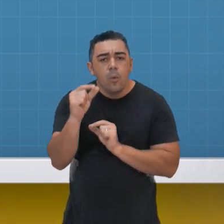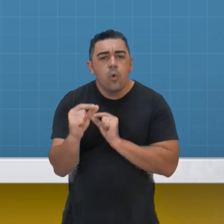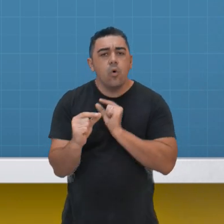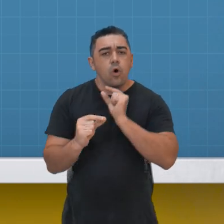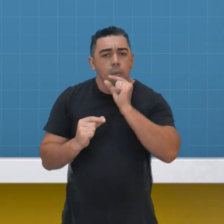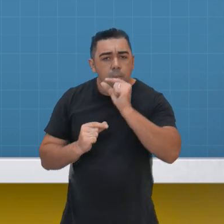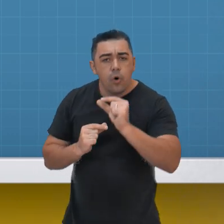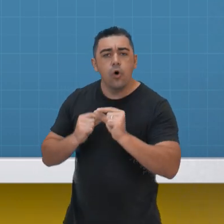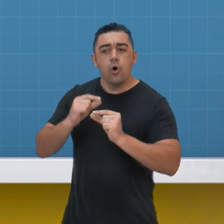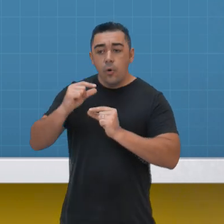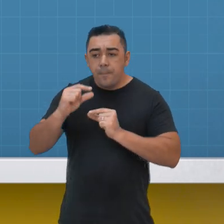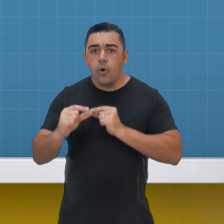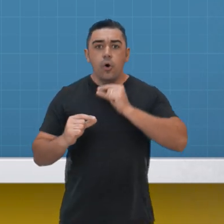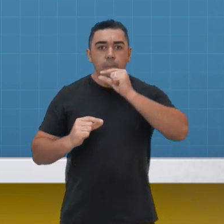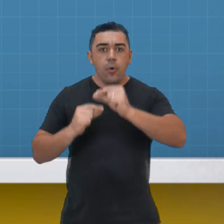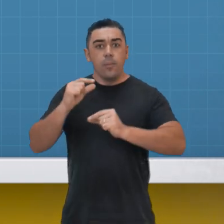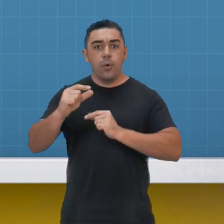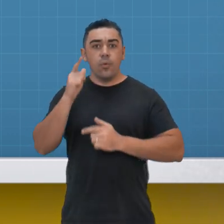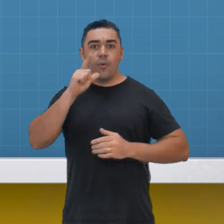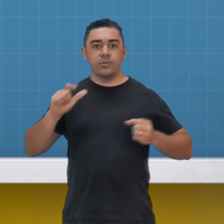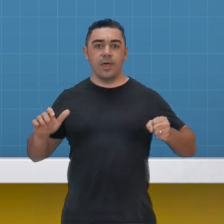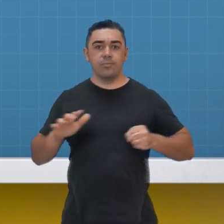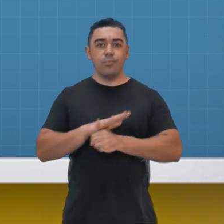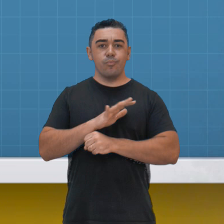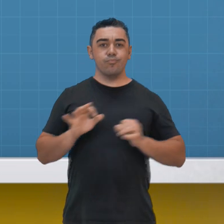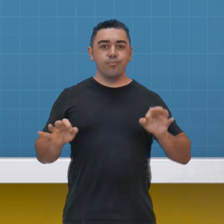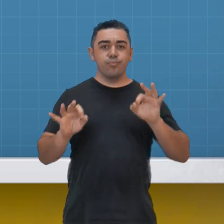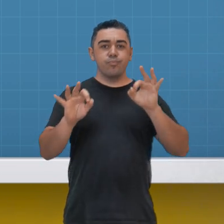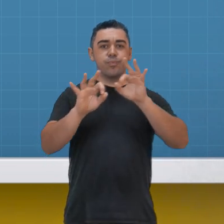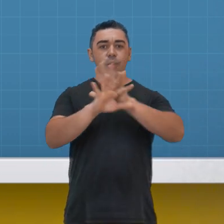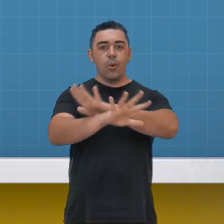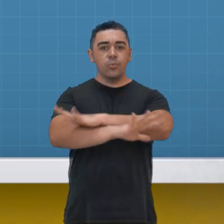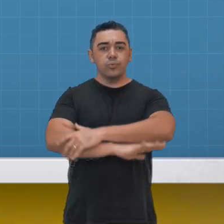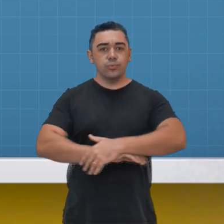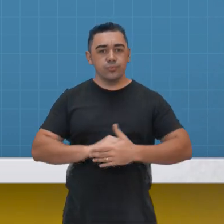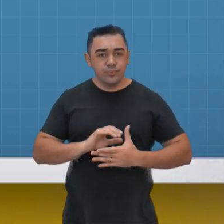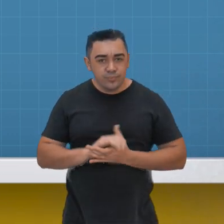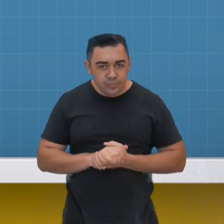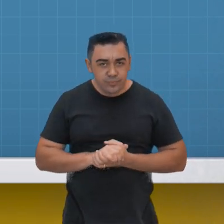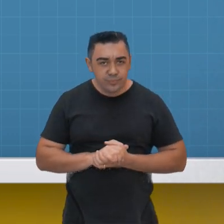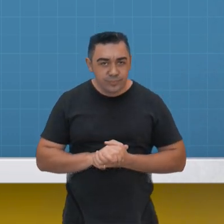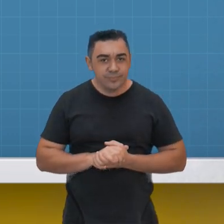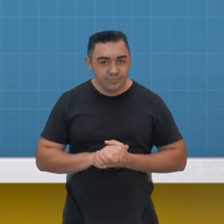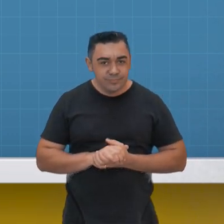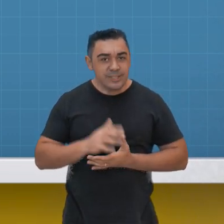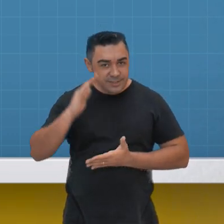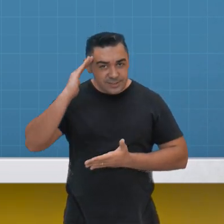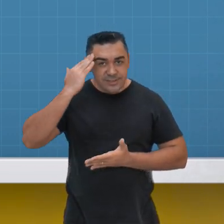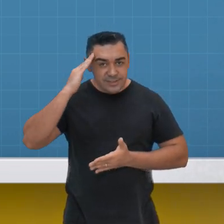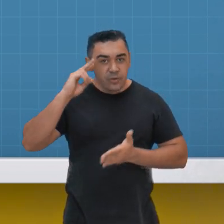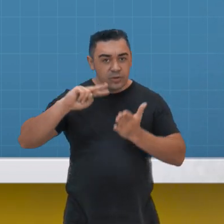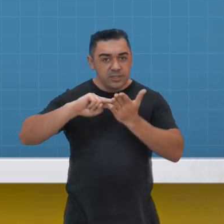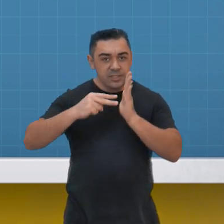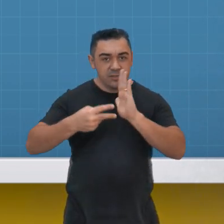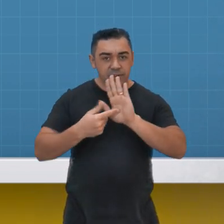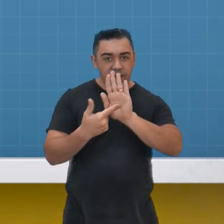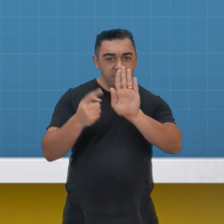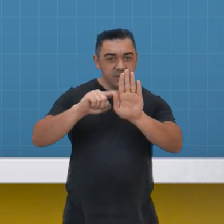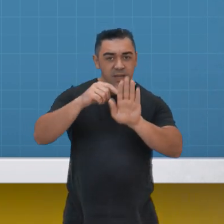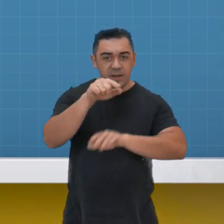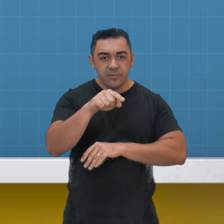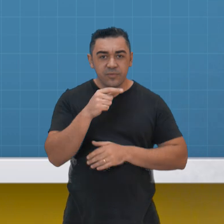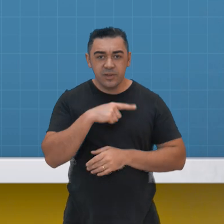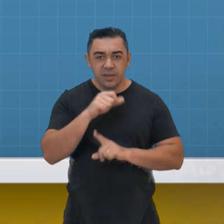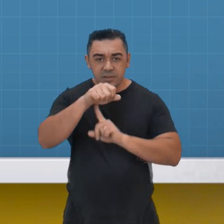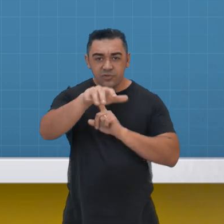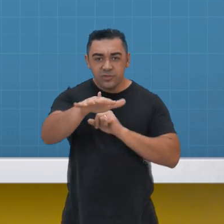3 do seu livro. Daqui a pouco você termina o livro. De grão em grão a galinha enche o papo. Professora, mas Deus, o livro